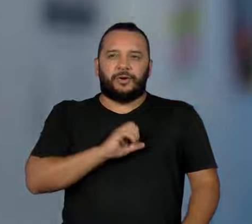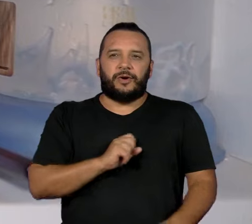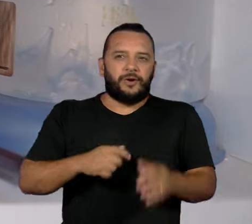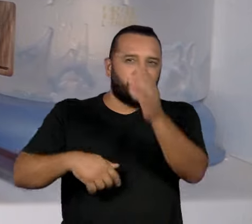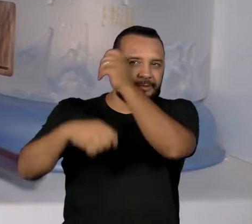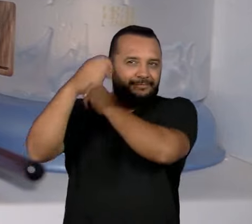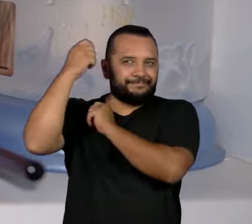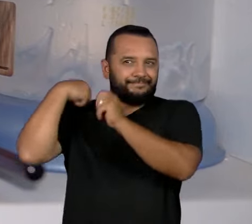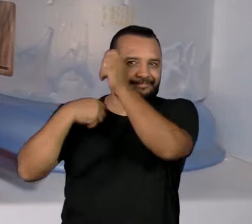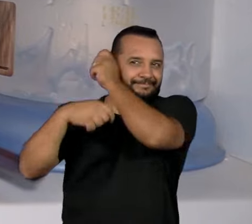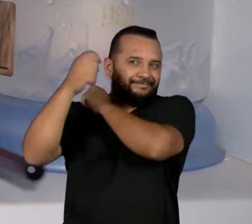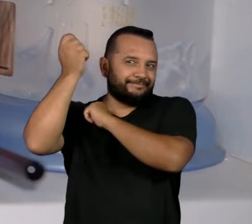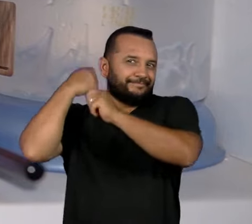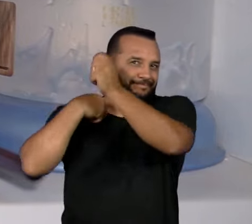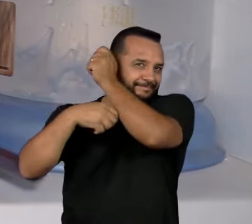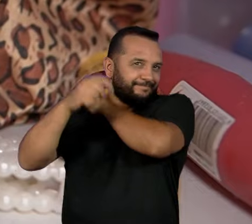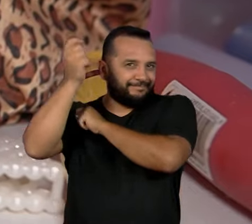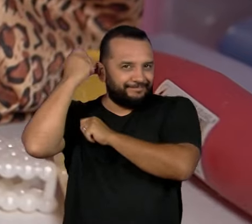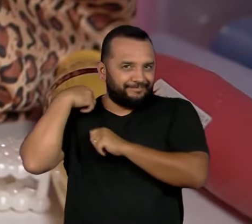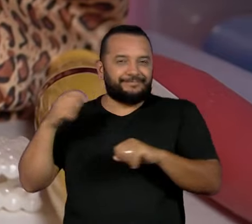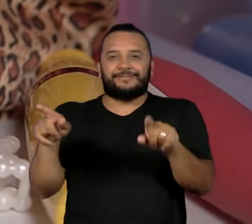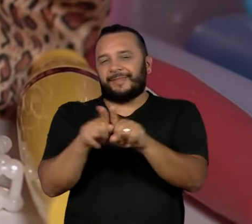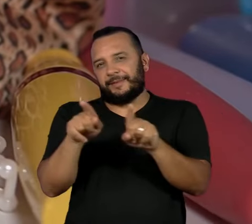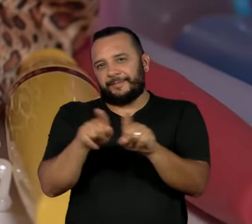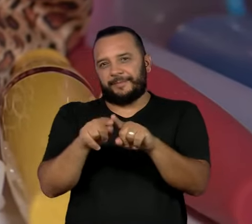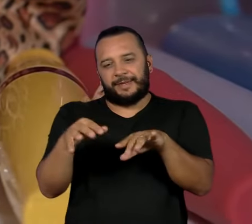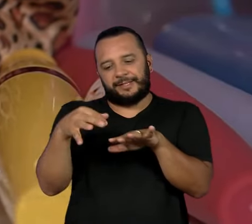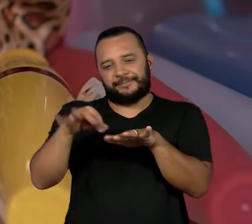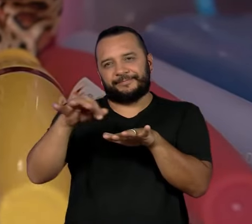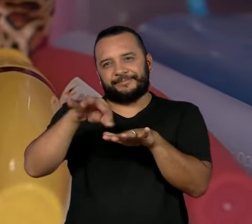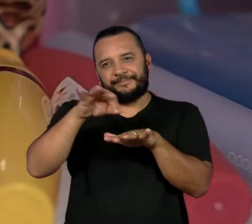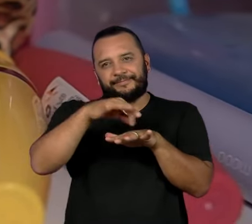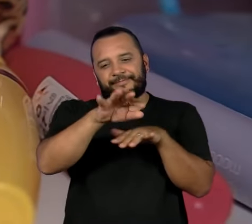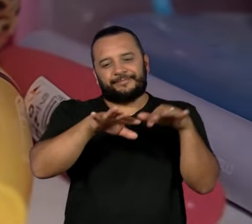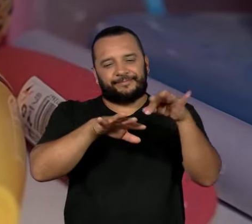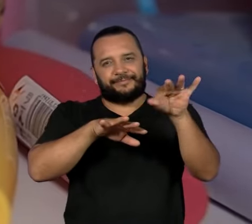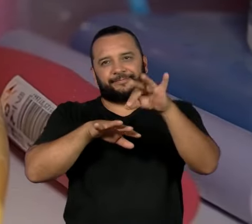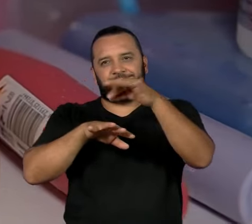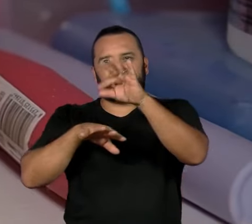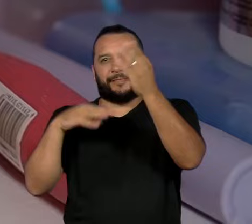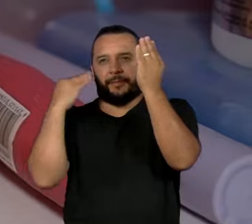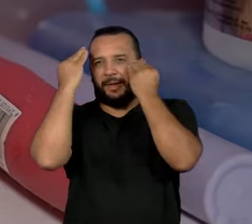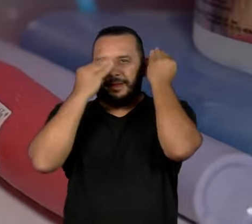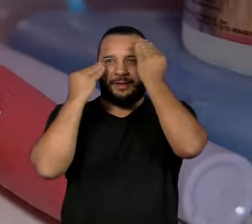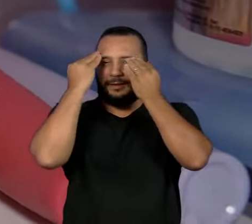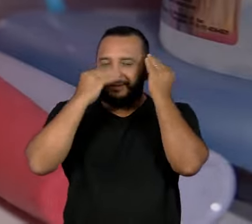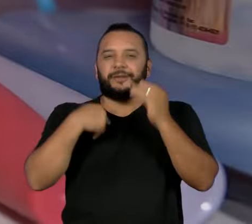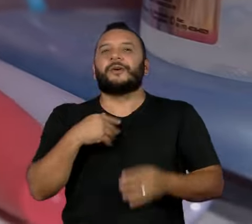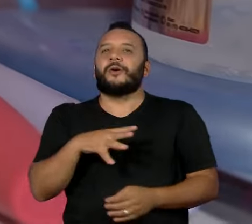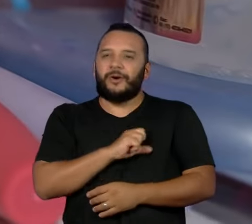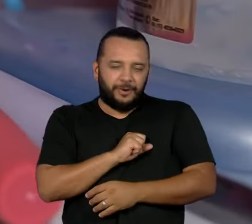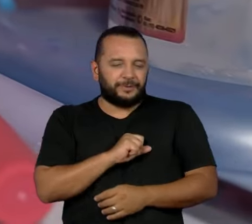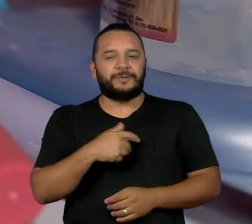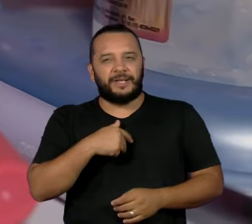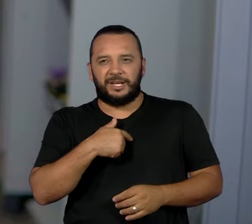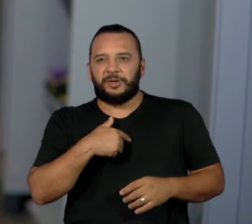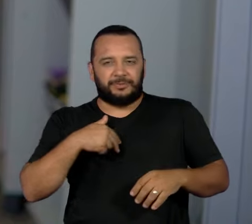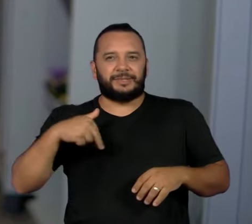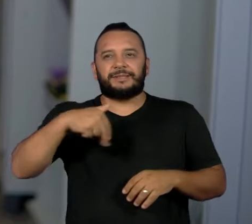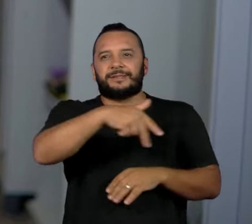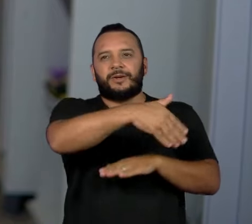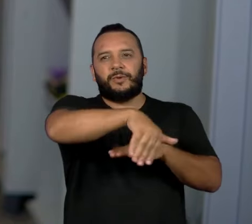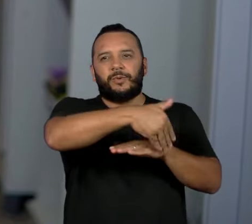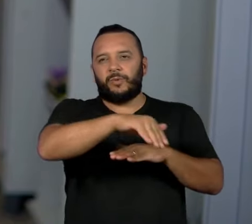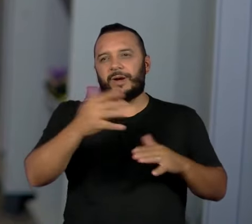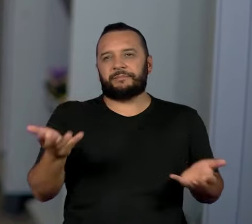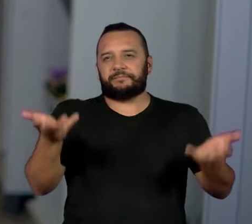cabelo, sempre gosto de estar fazendo minha unha, me maquiando. Pra sair, tem que sair assim. E eu sou feliz do